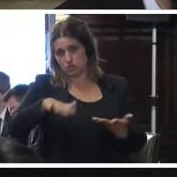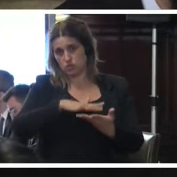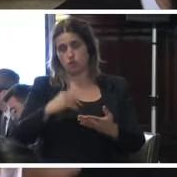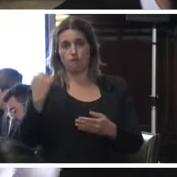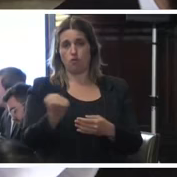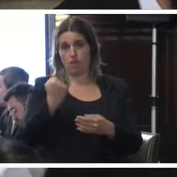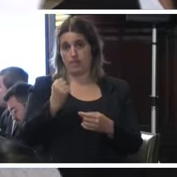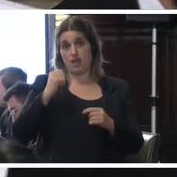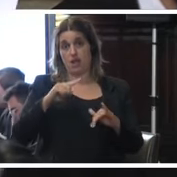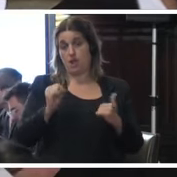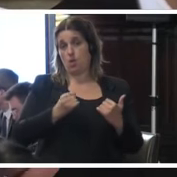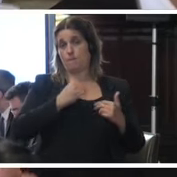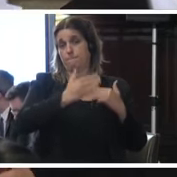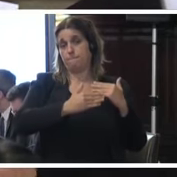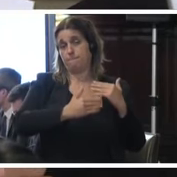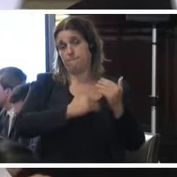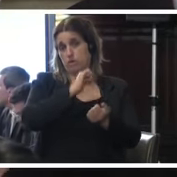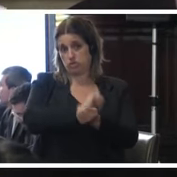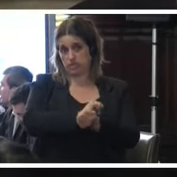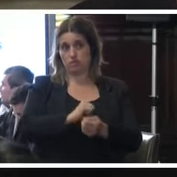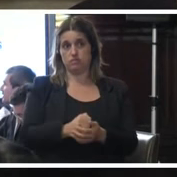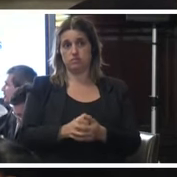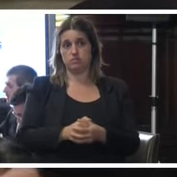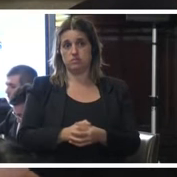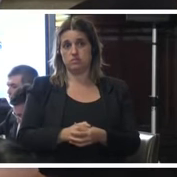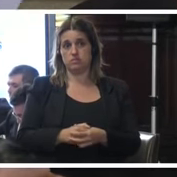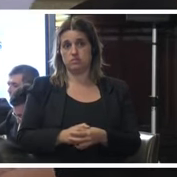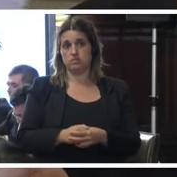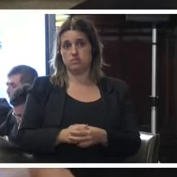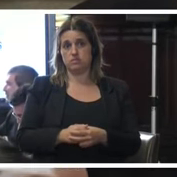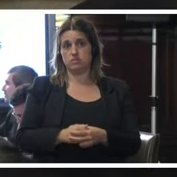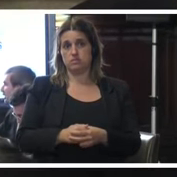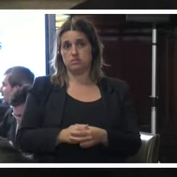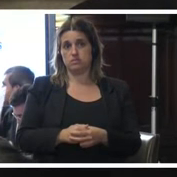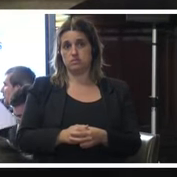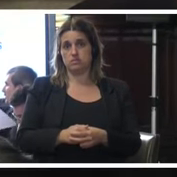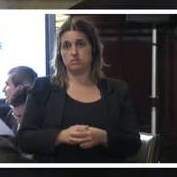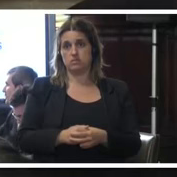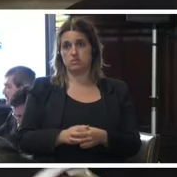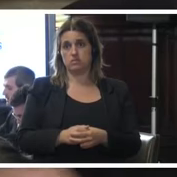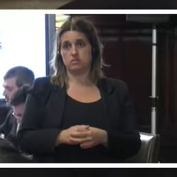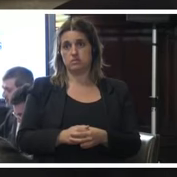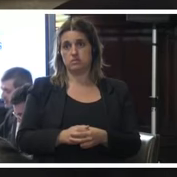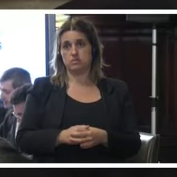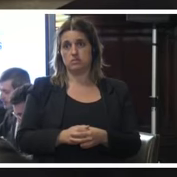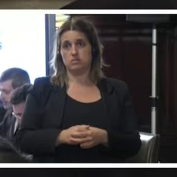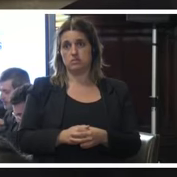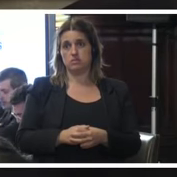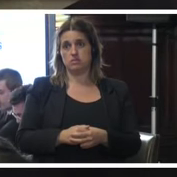There are no fundamental differences between the process in ordinary justice and in military